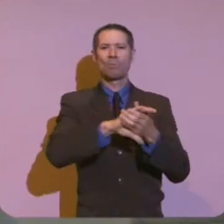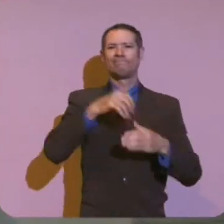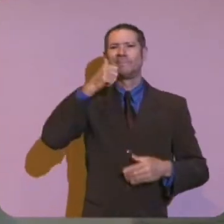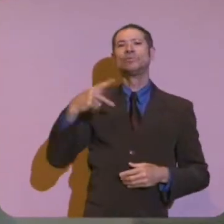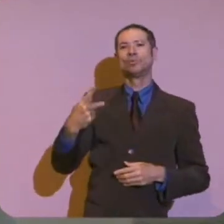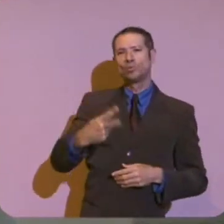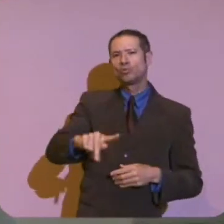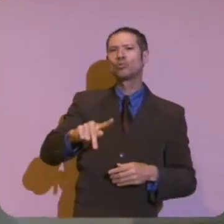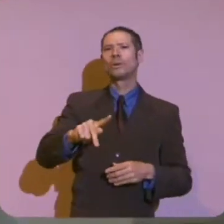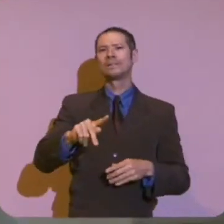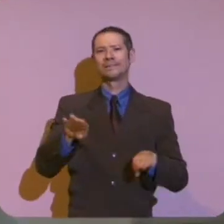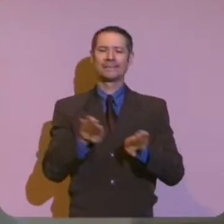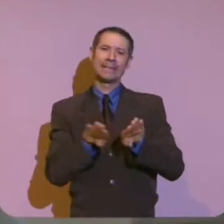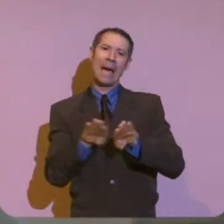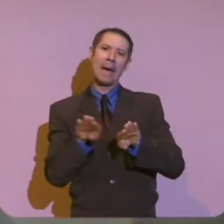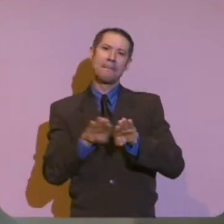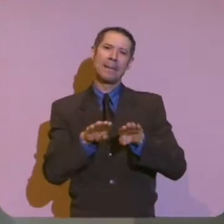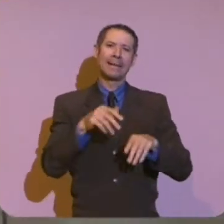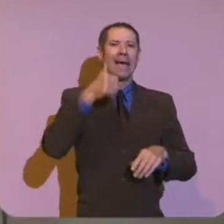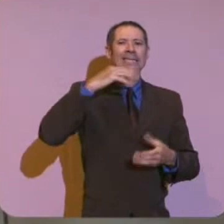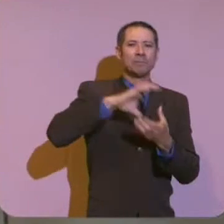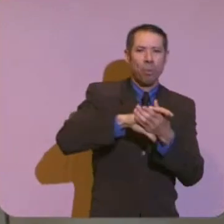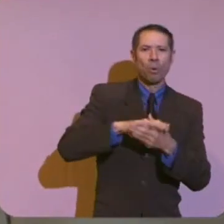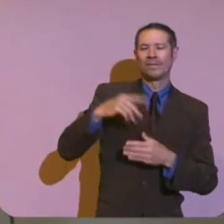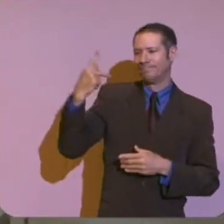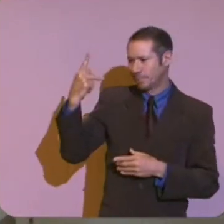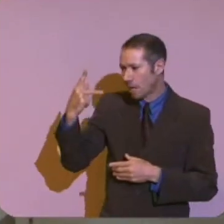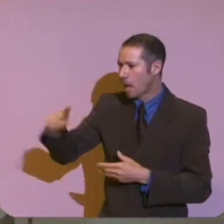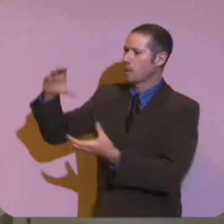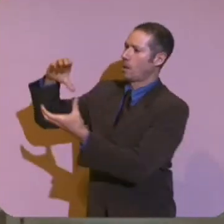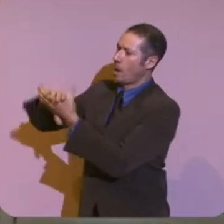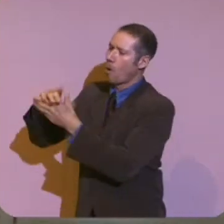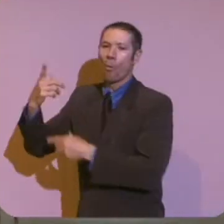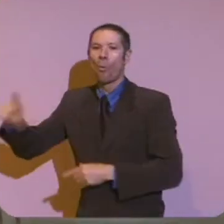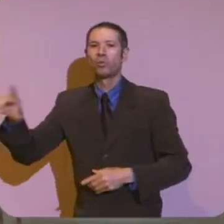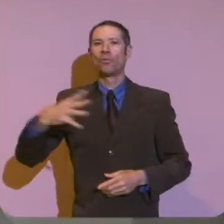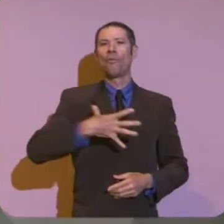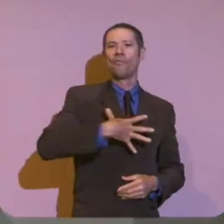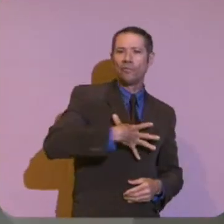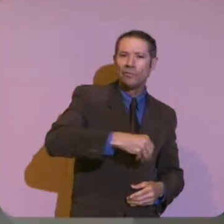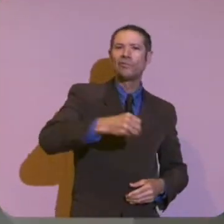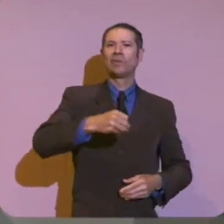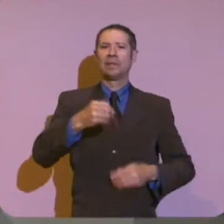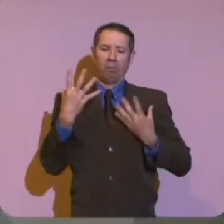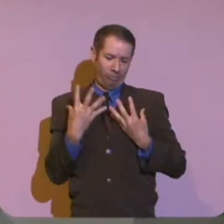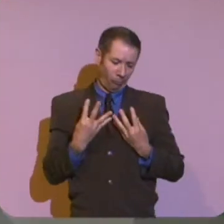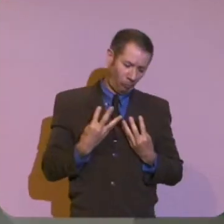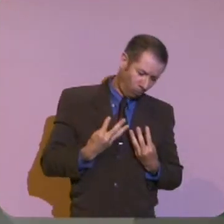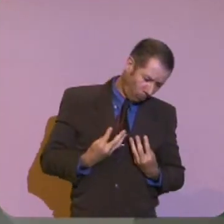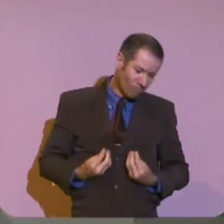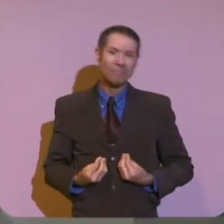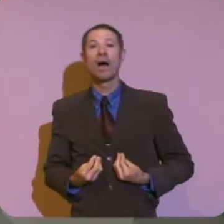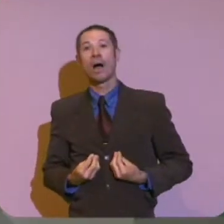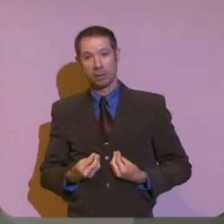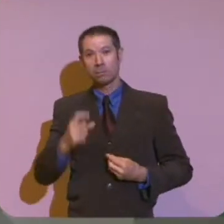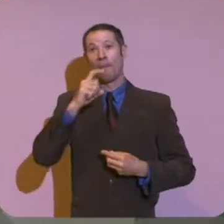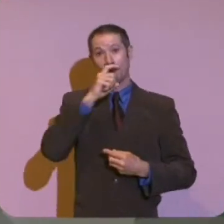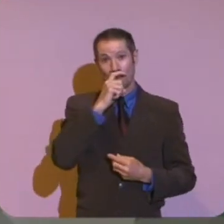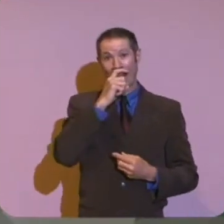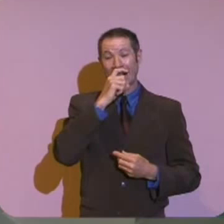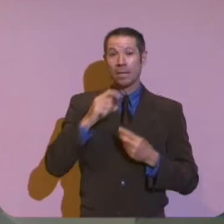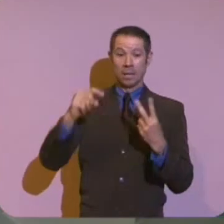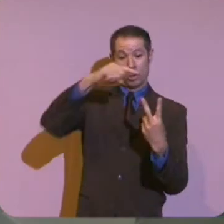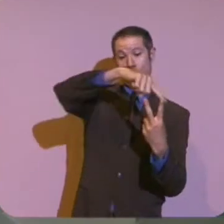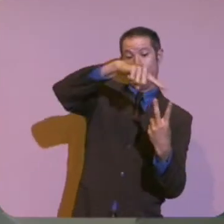e além disso a esposa já estava casada com outra pessoa, mas os filhos ficaram tremendamente magoados com o pai, e